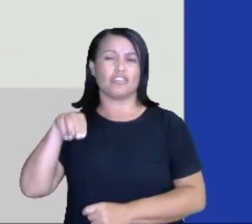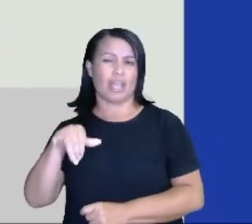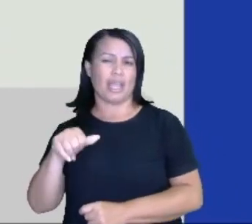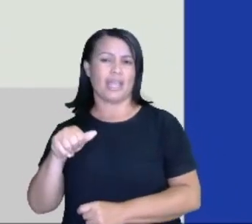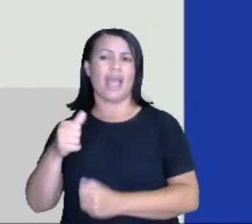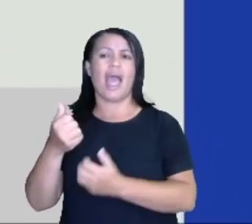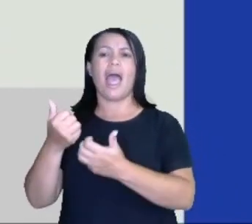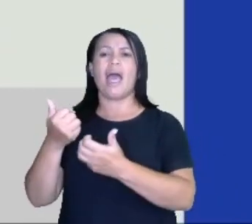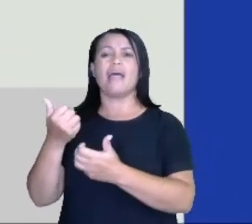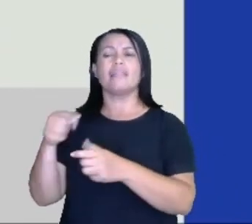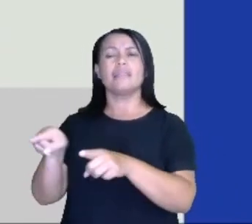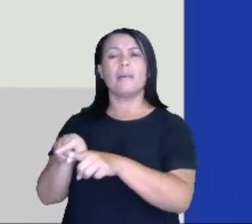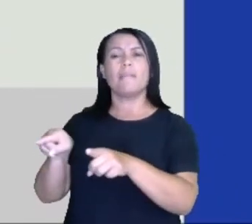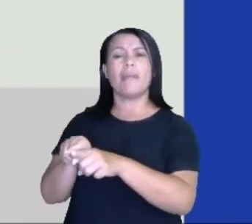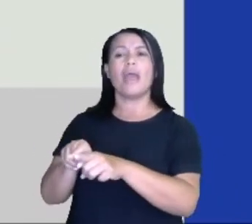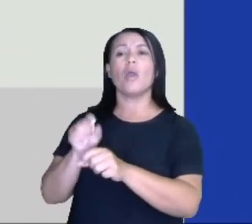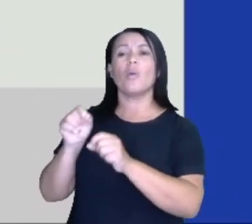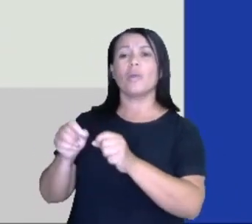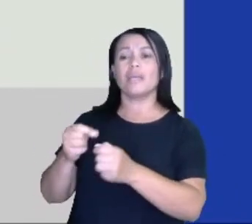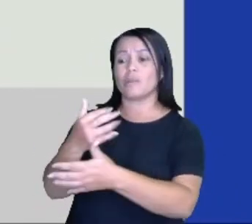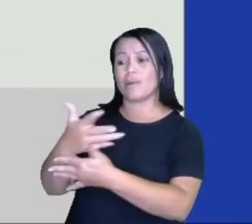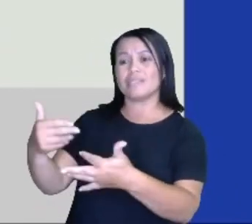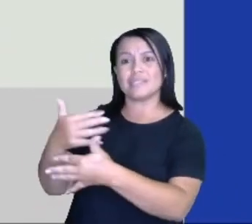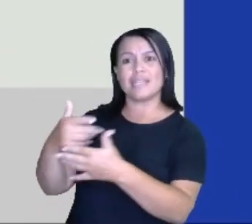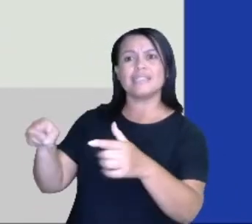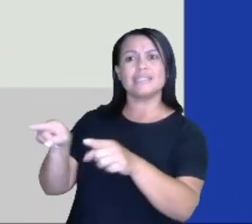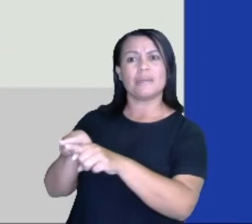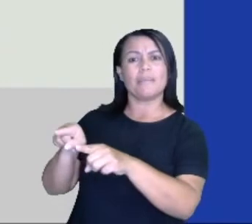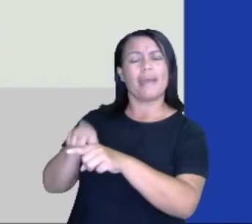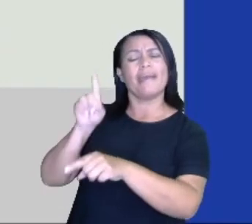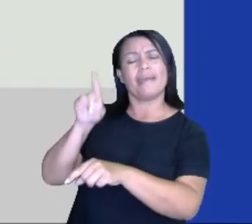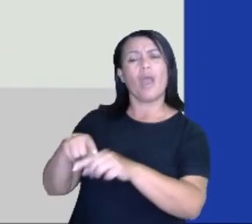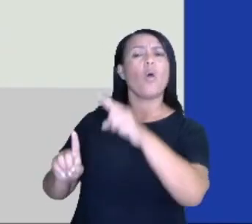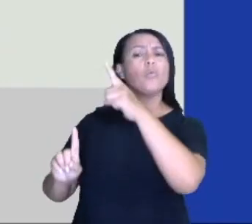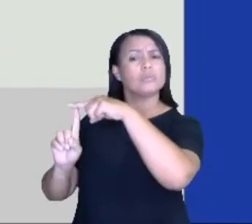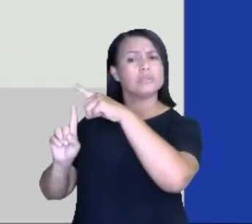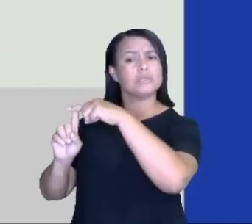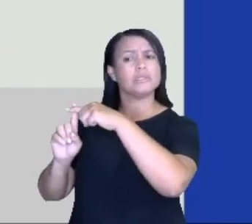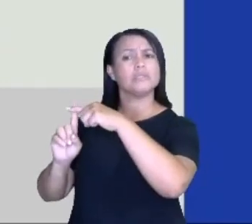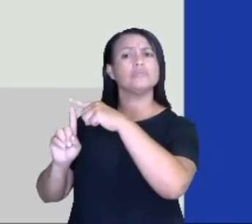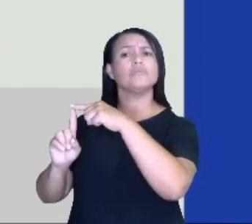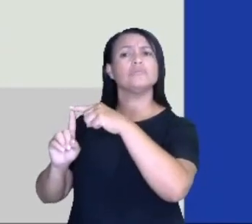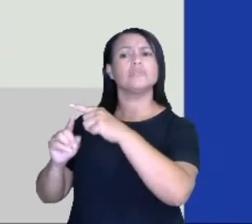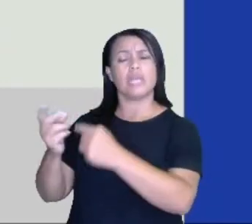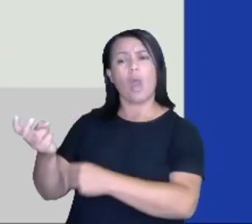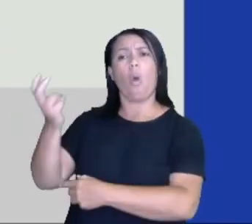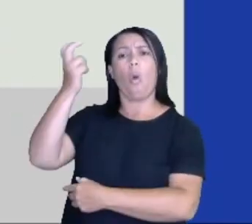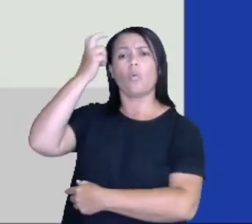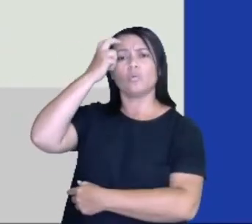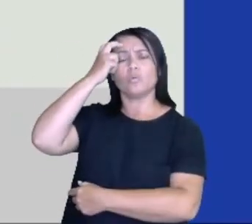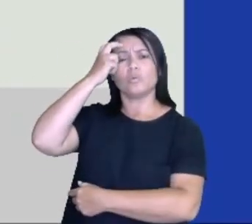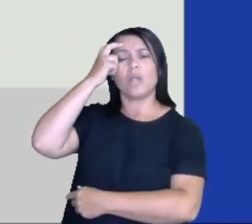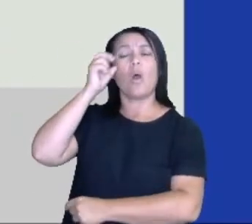ou as construções feitas pelo homem também é um tipo de paisagem, é a paisagem cultural,